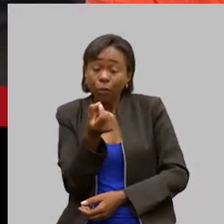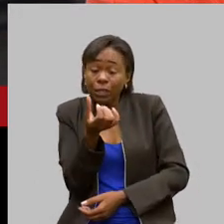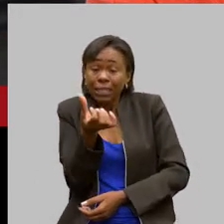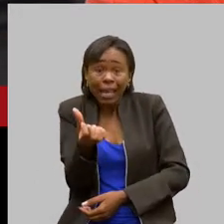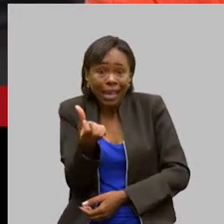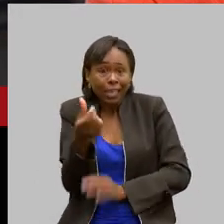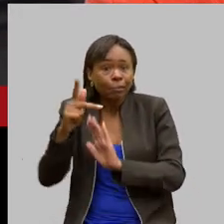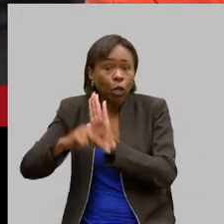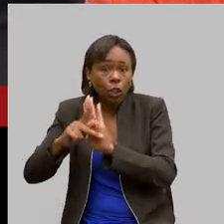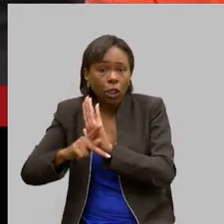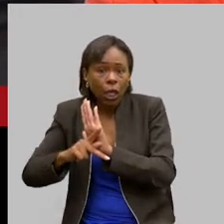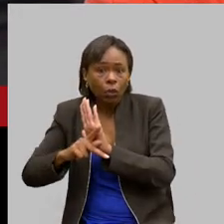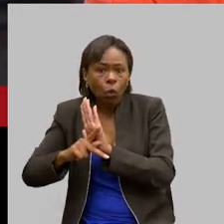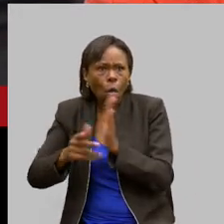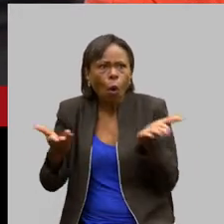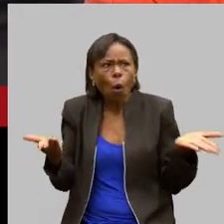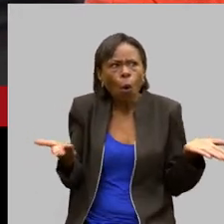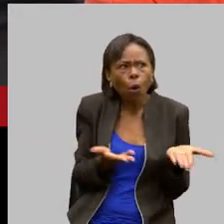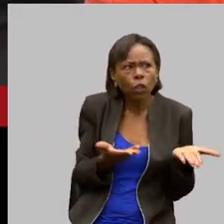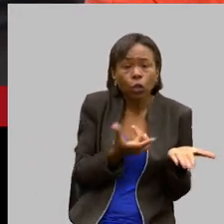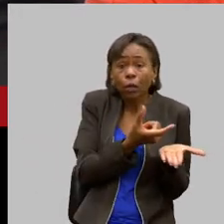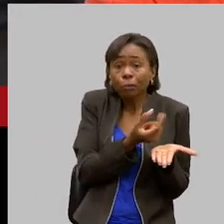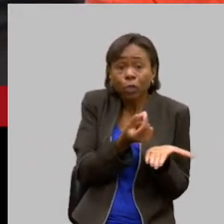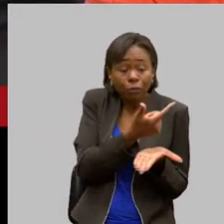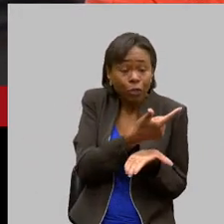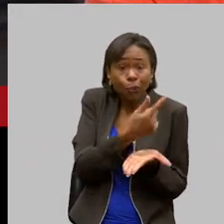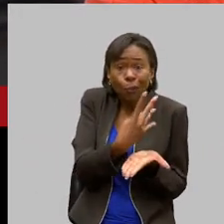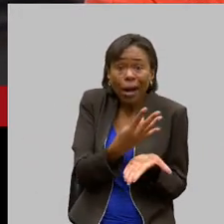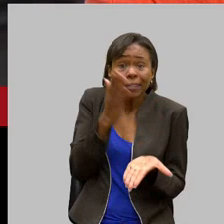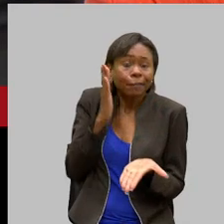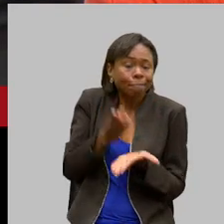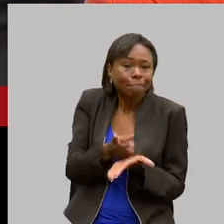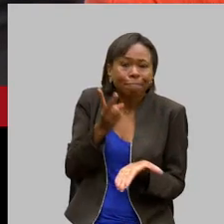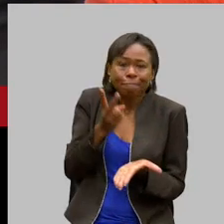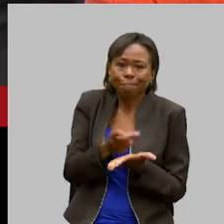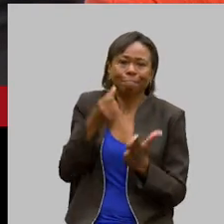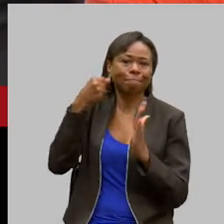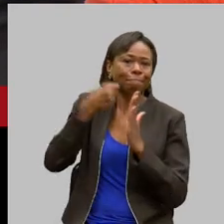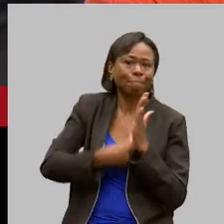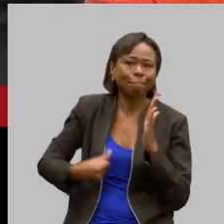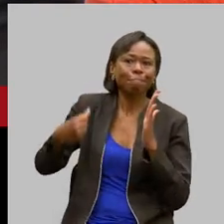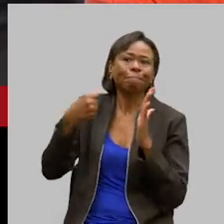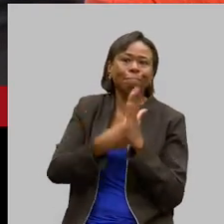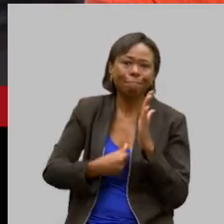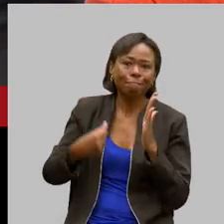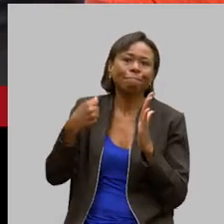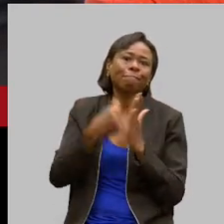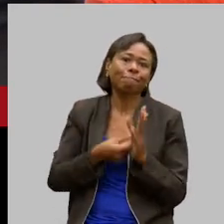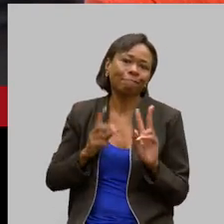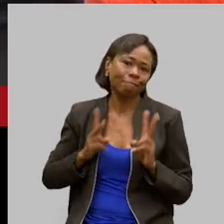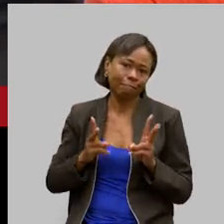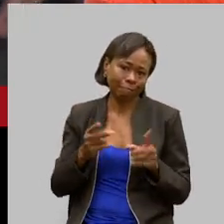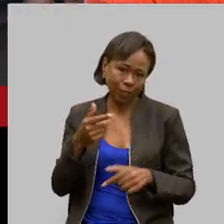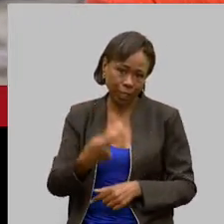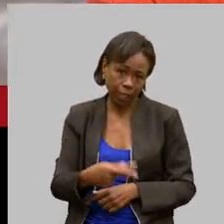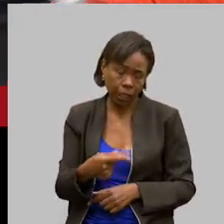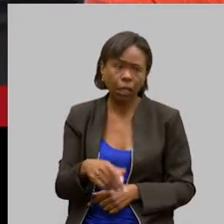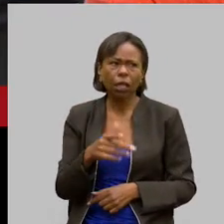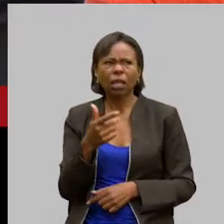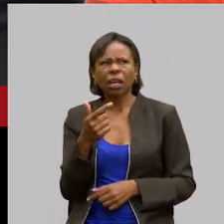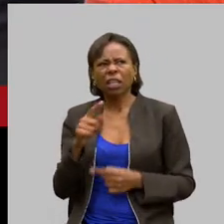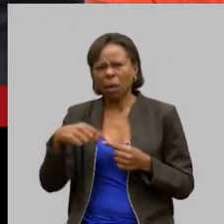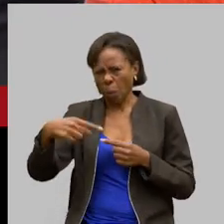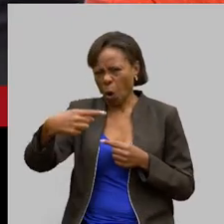em 2024 e essa ainda é uma luta Nossa aqui na assembleia e depois vários projetos vieram mas